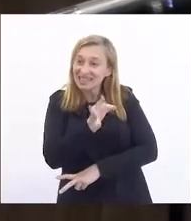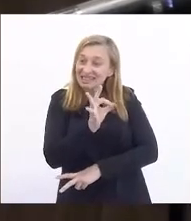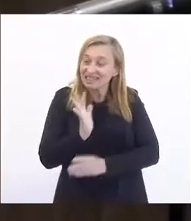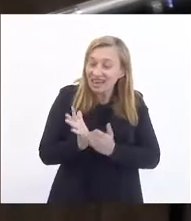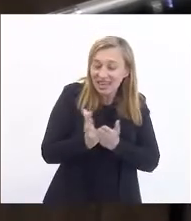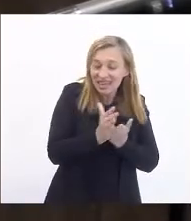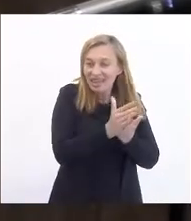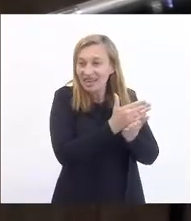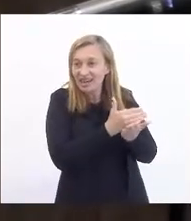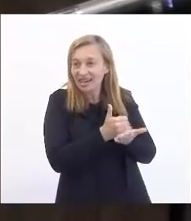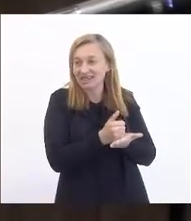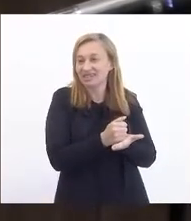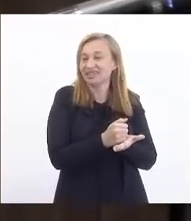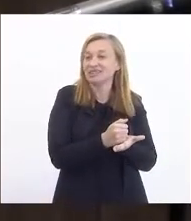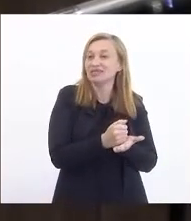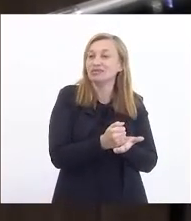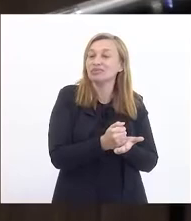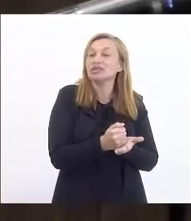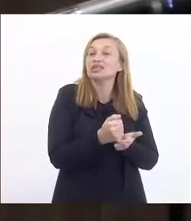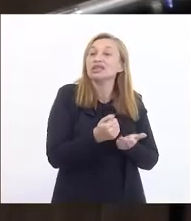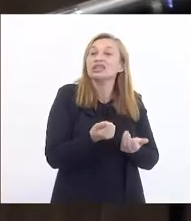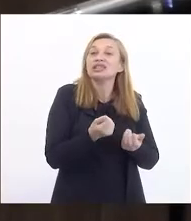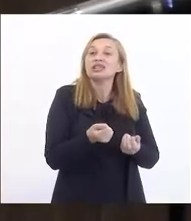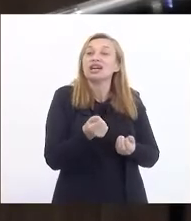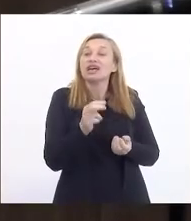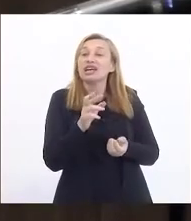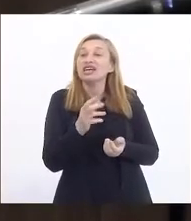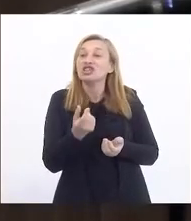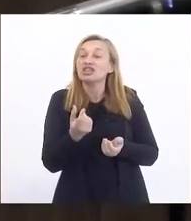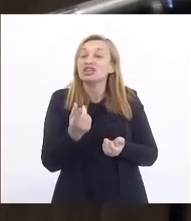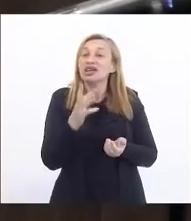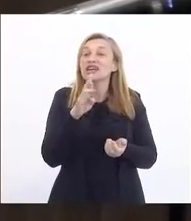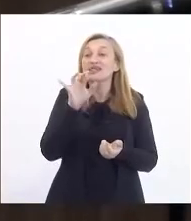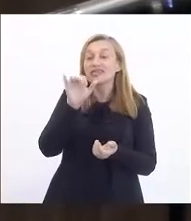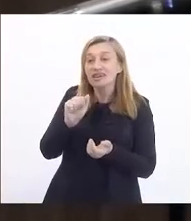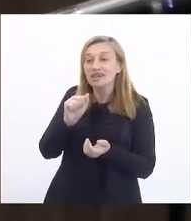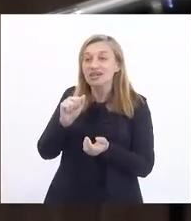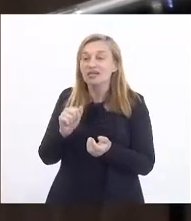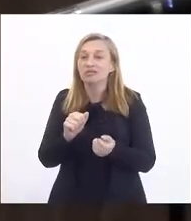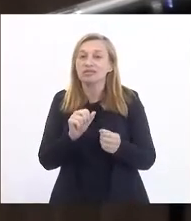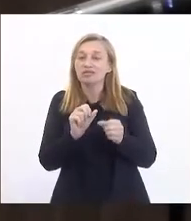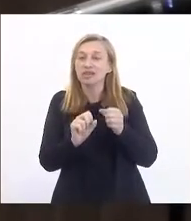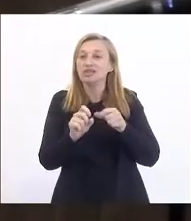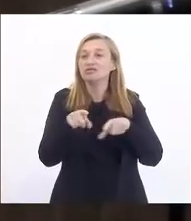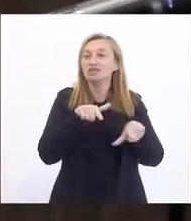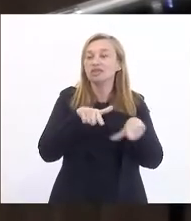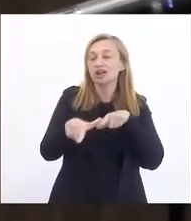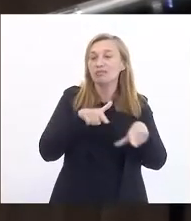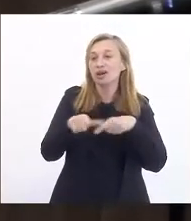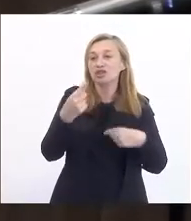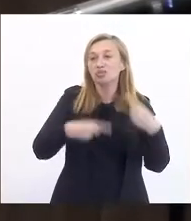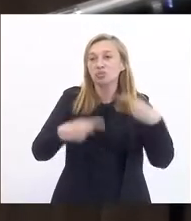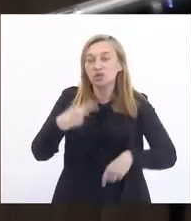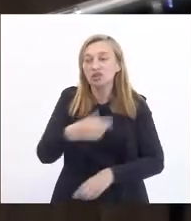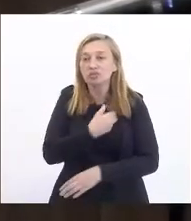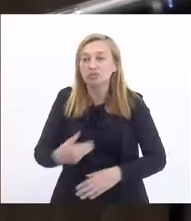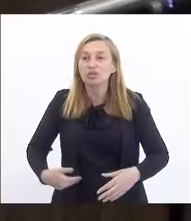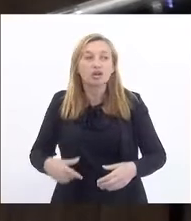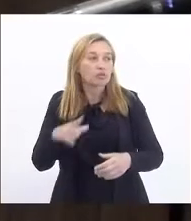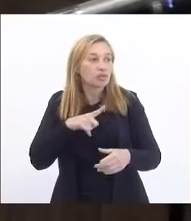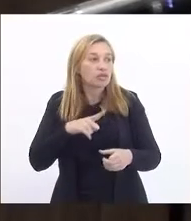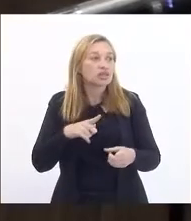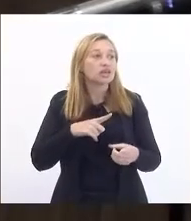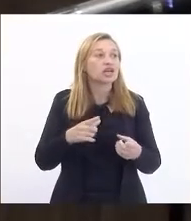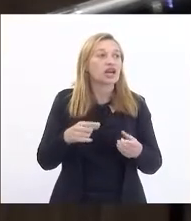arrecadação portanto garante receita para a execução das políticas públicas que possam enfrentar